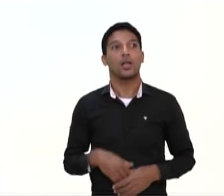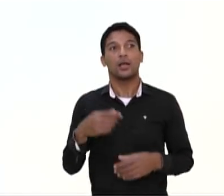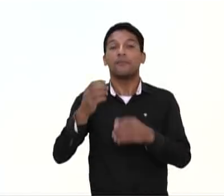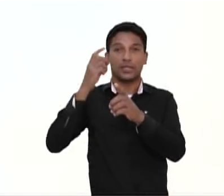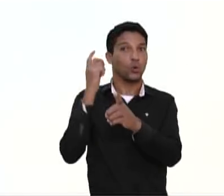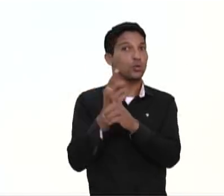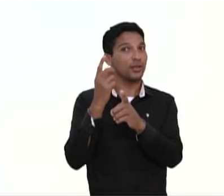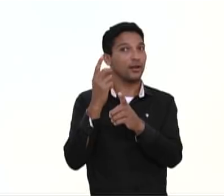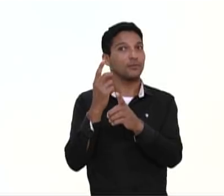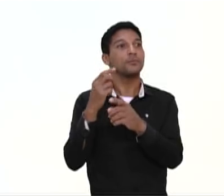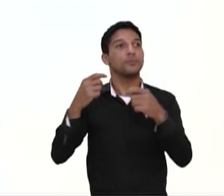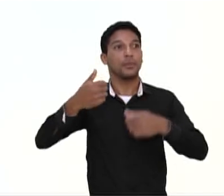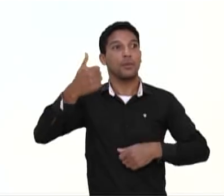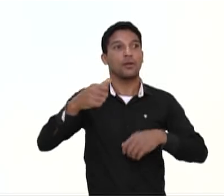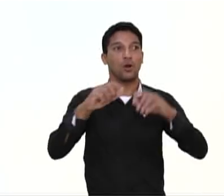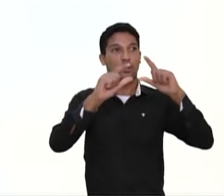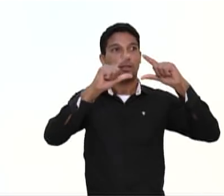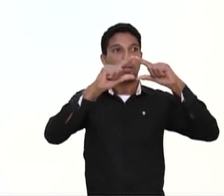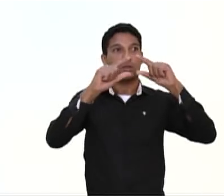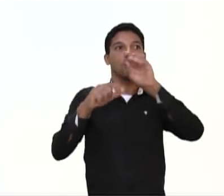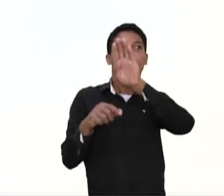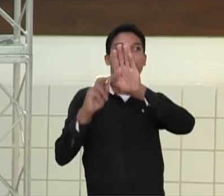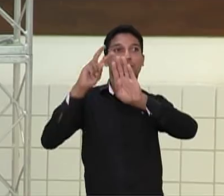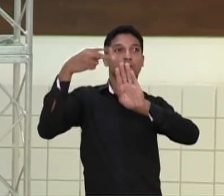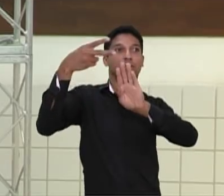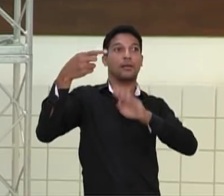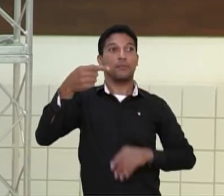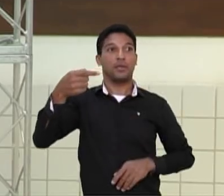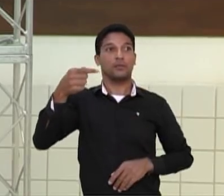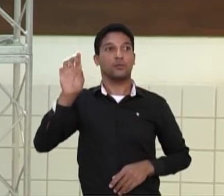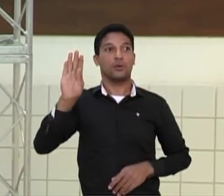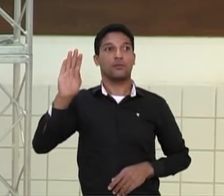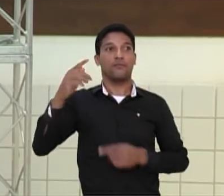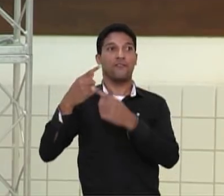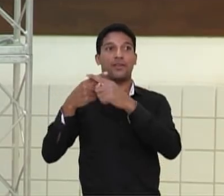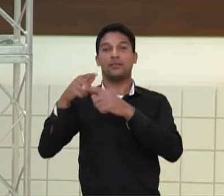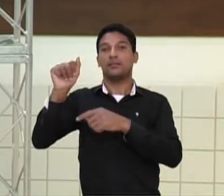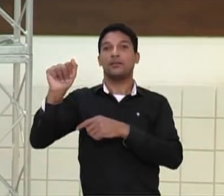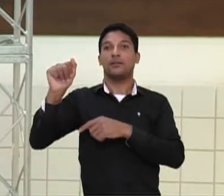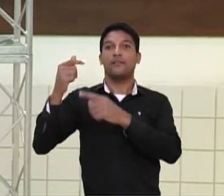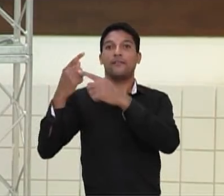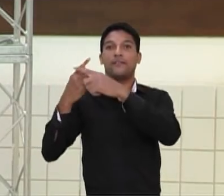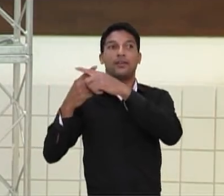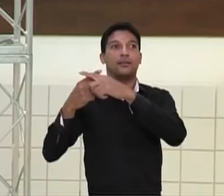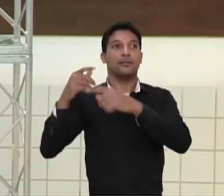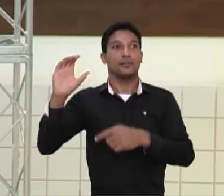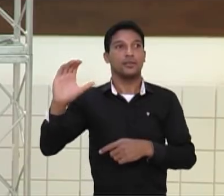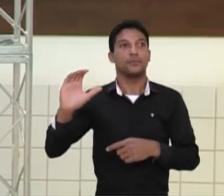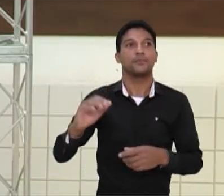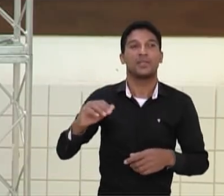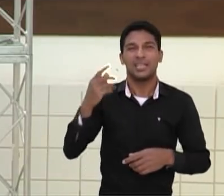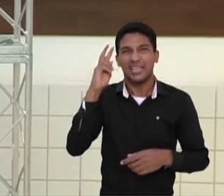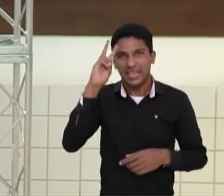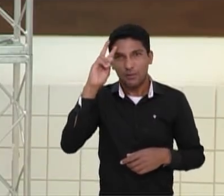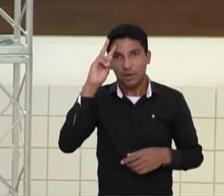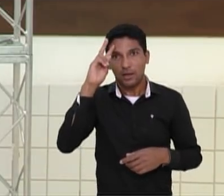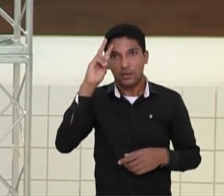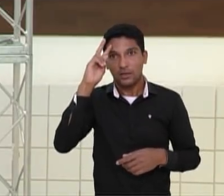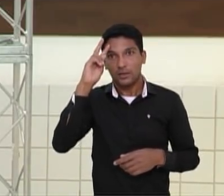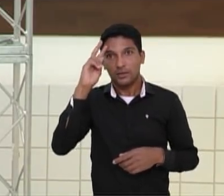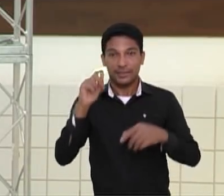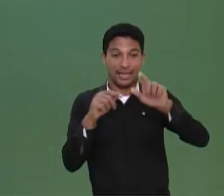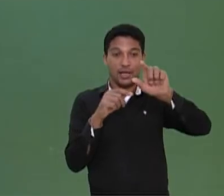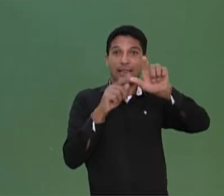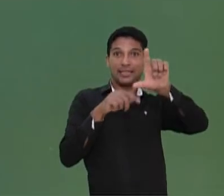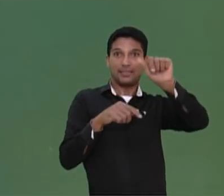igual. Como nós já tínhamos identificado no exercício, no item A, o valor de A, de B e de C, então, só utilizando,